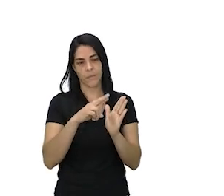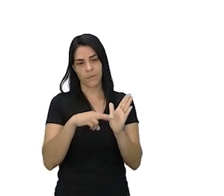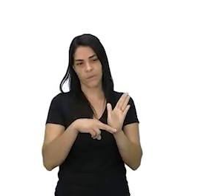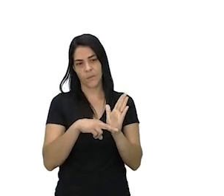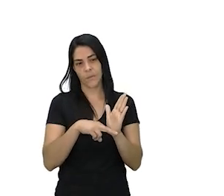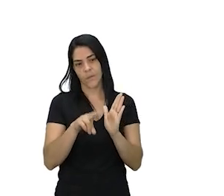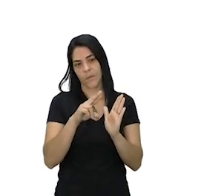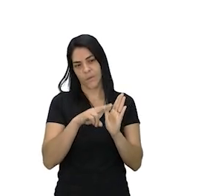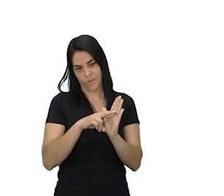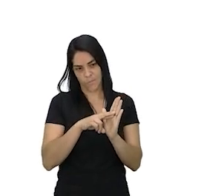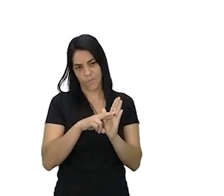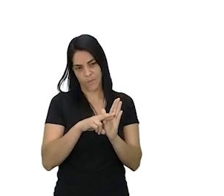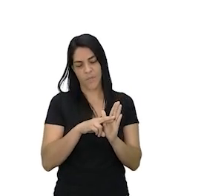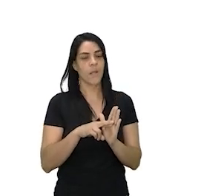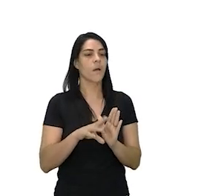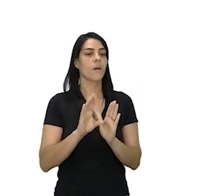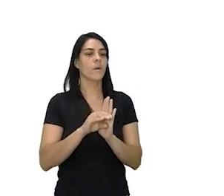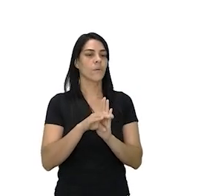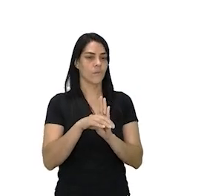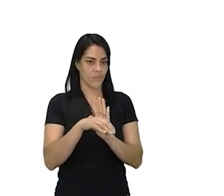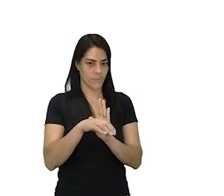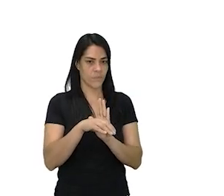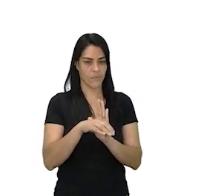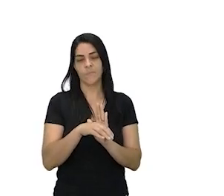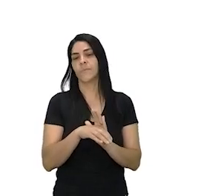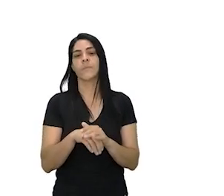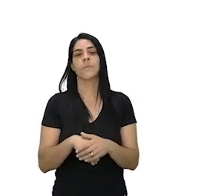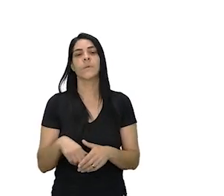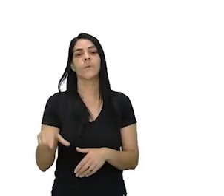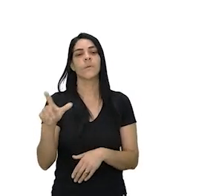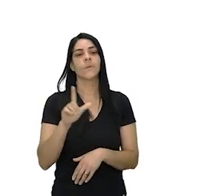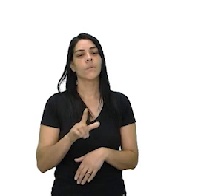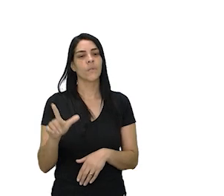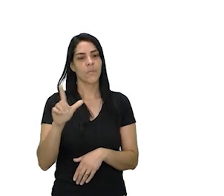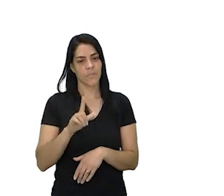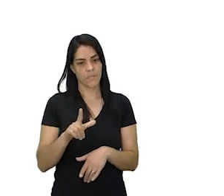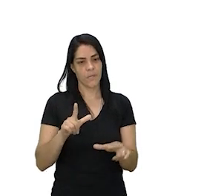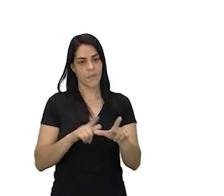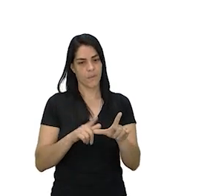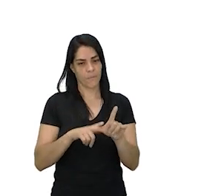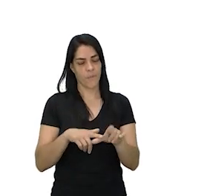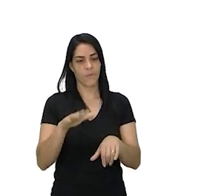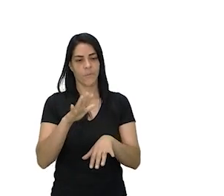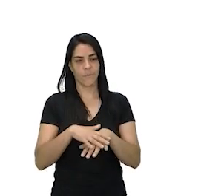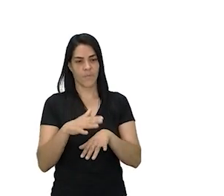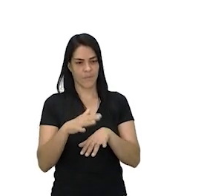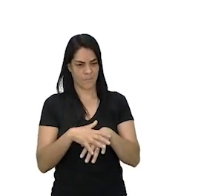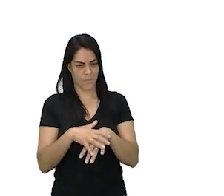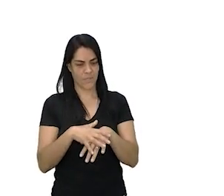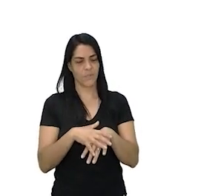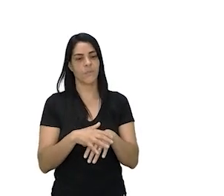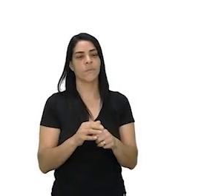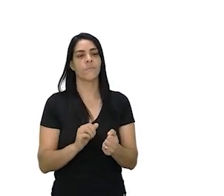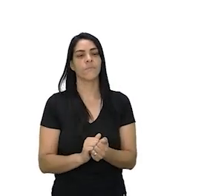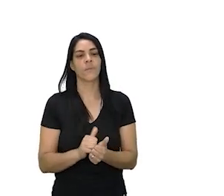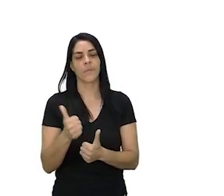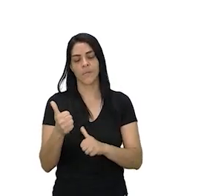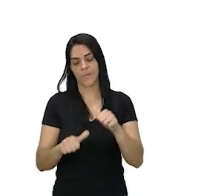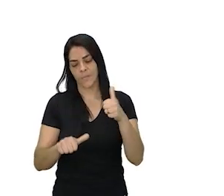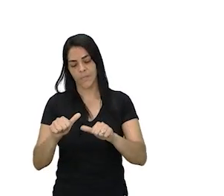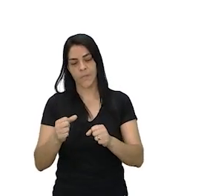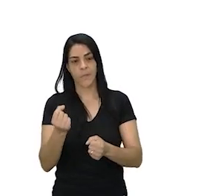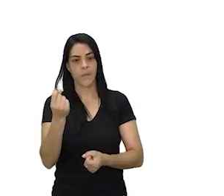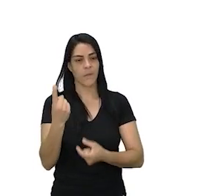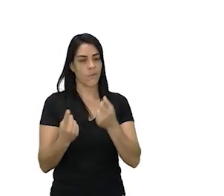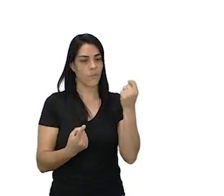conceitos relacionados aos multiletramentos e ao letramento matemático, analisar